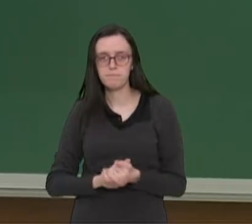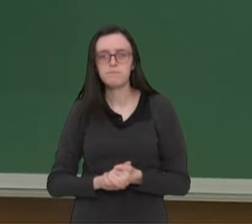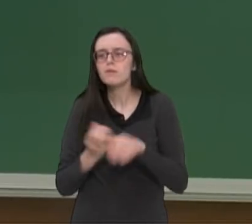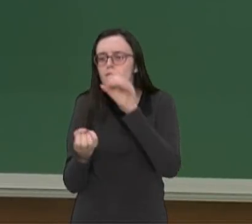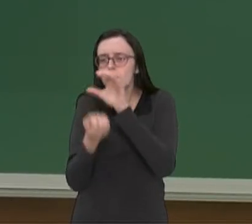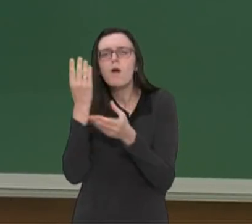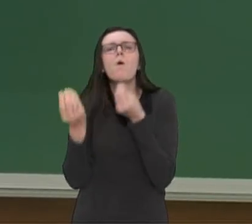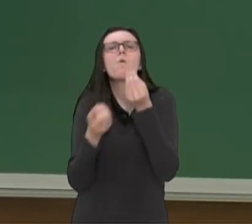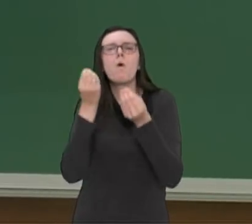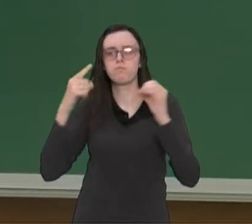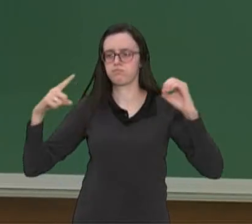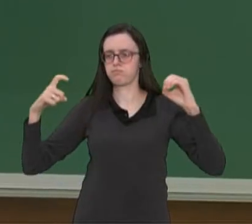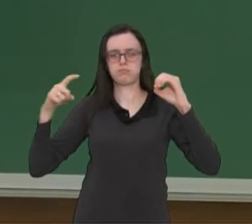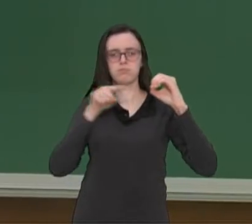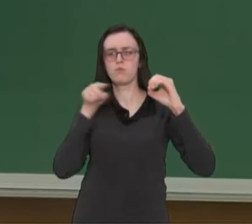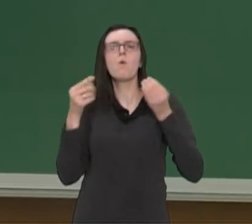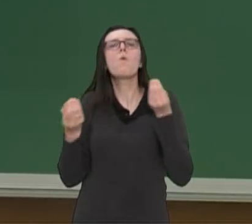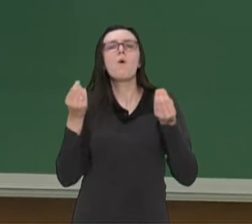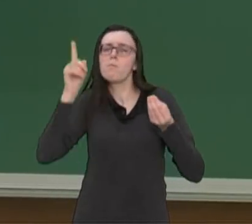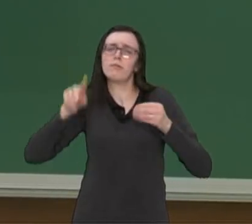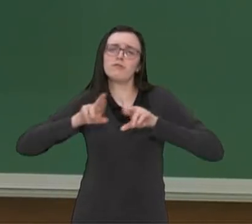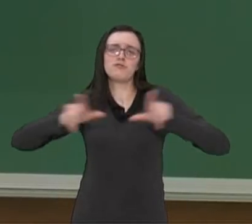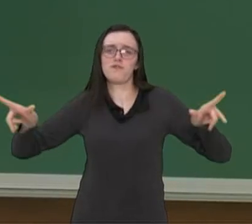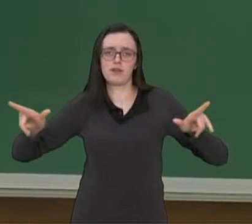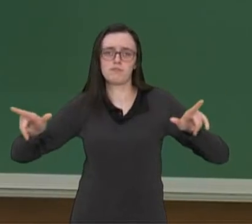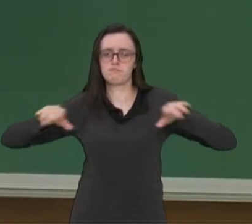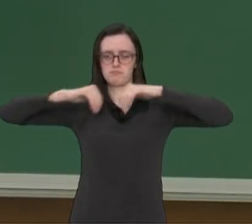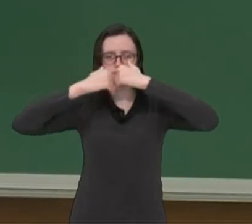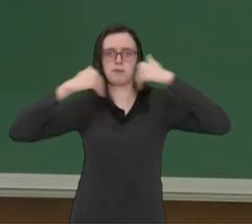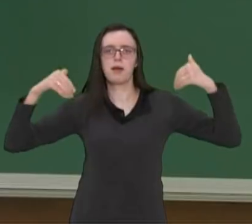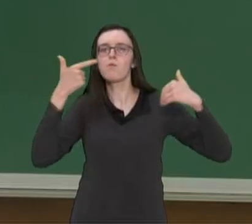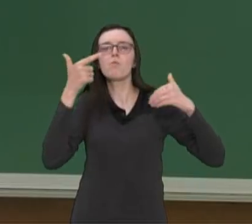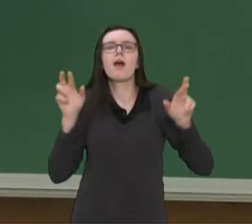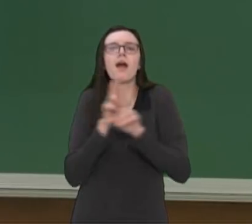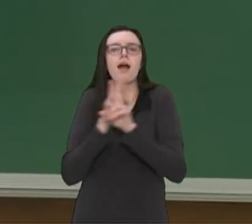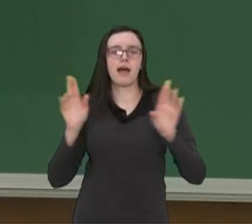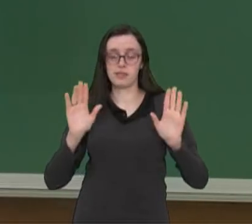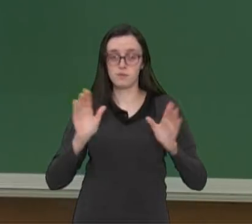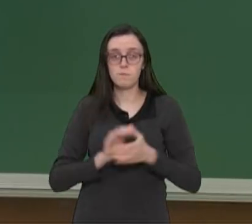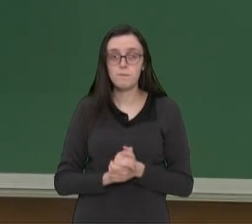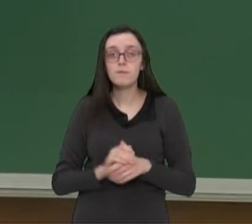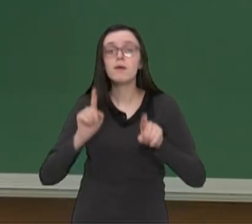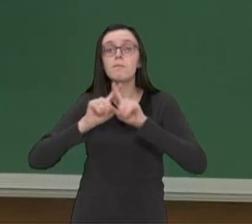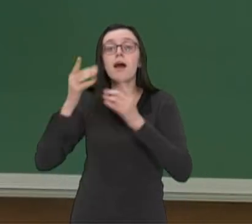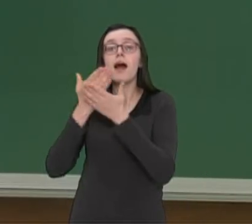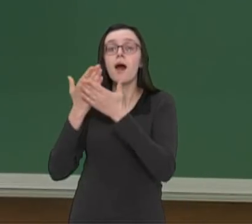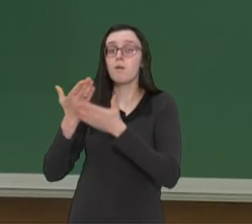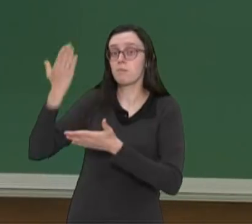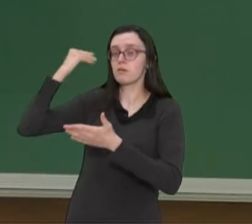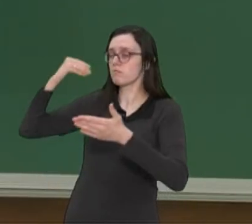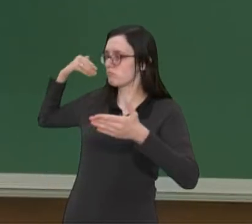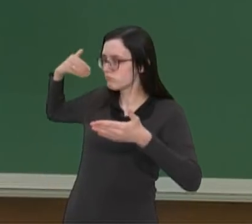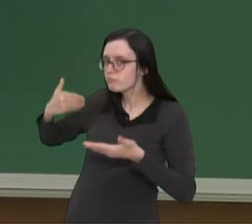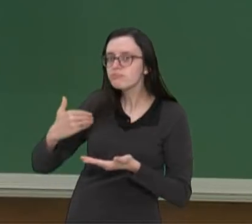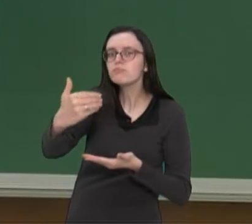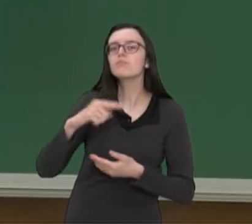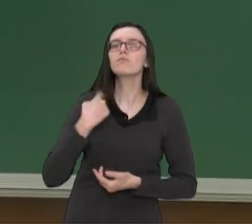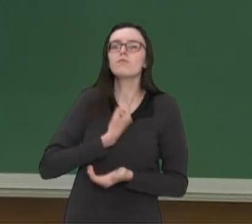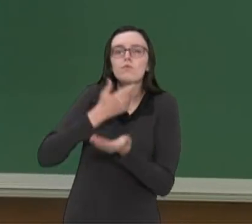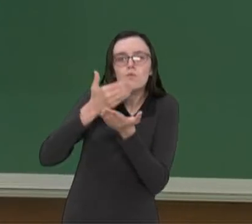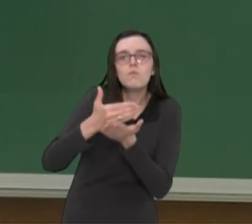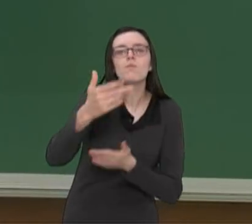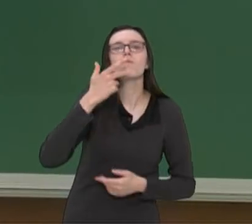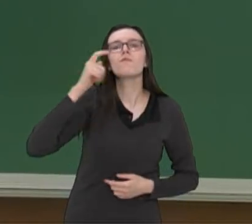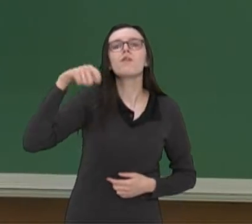era independente, né? Cada um ia para um lado e não tinha ligação um com o outro. A partir da aula passada, a gente começou a falar então dos genes que